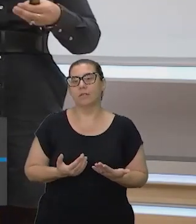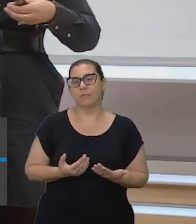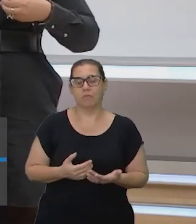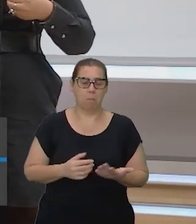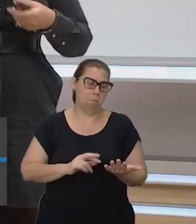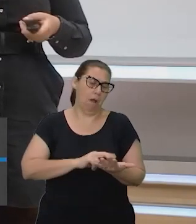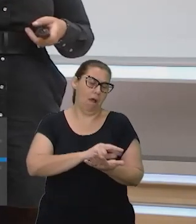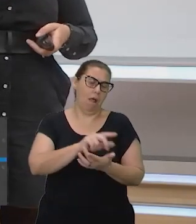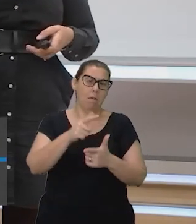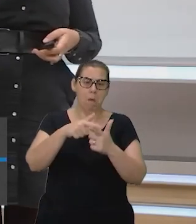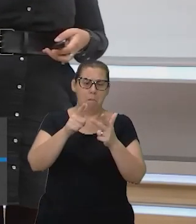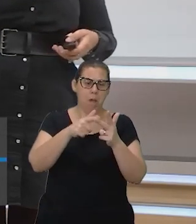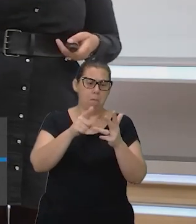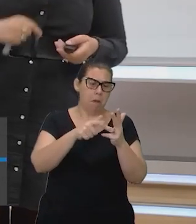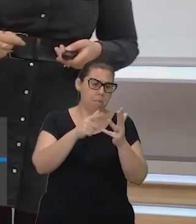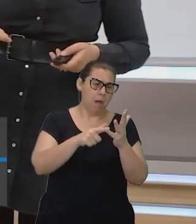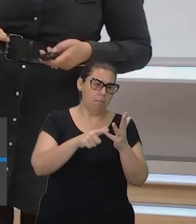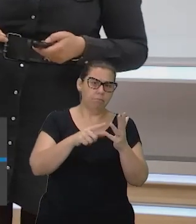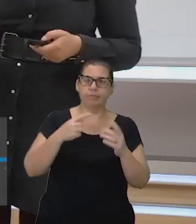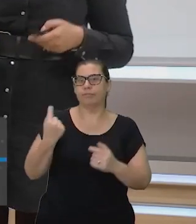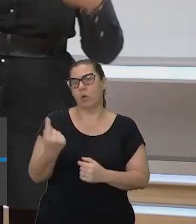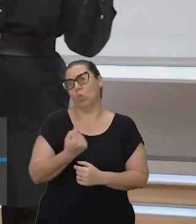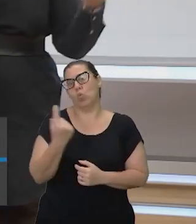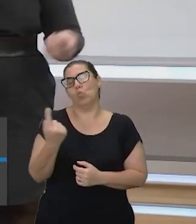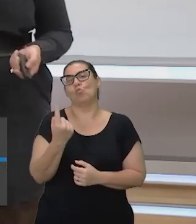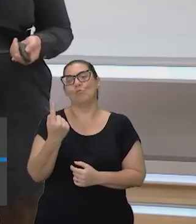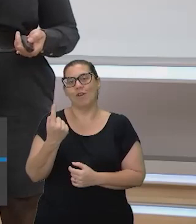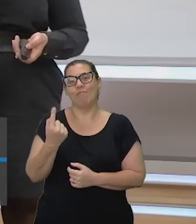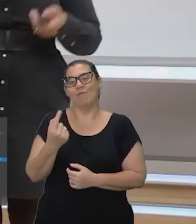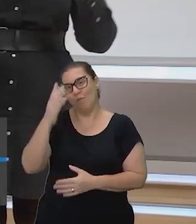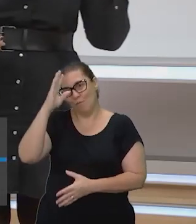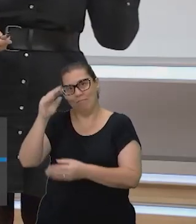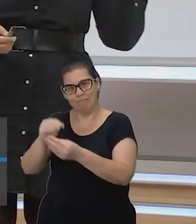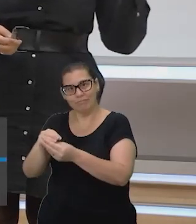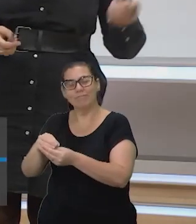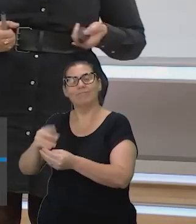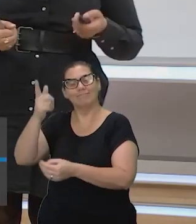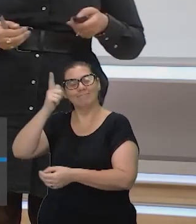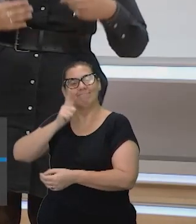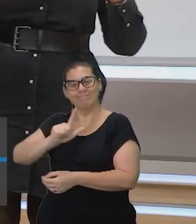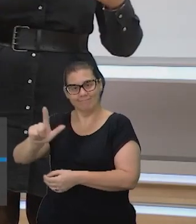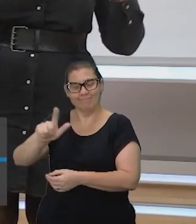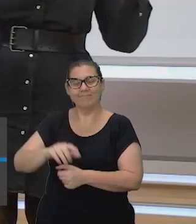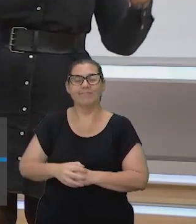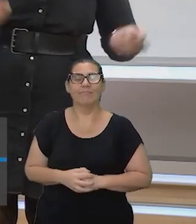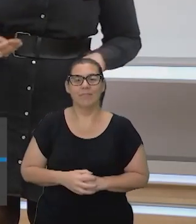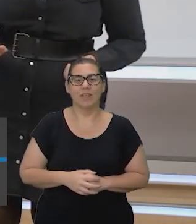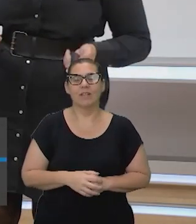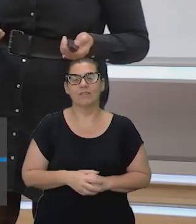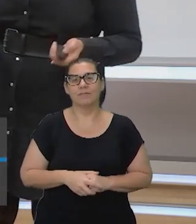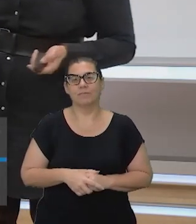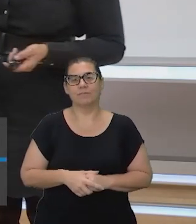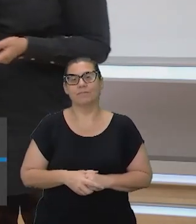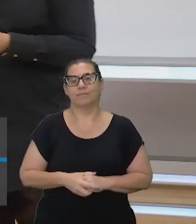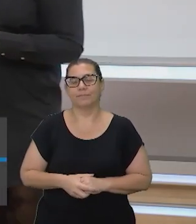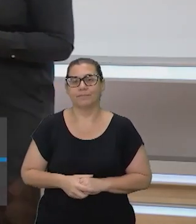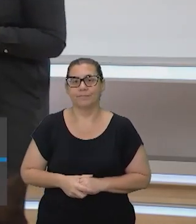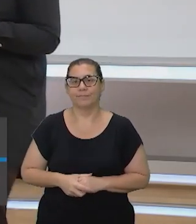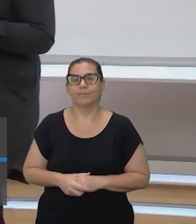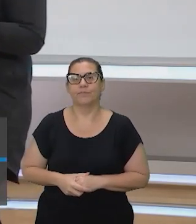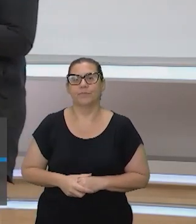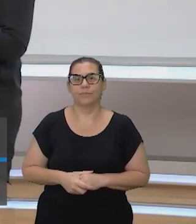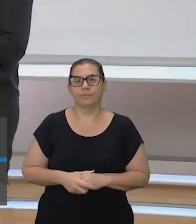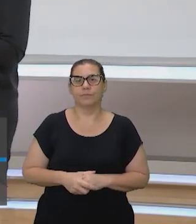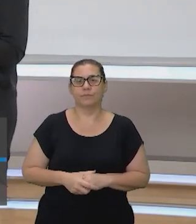né, em uma única solução, né, que é essa solução das obras, né, de arte seriadas, tá bom?